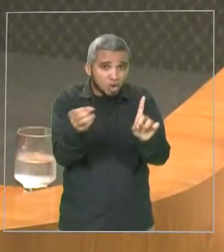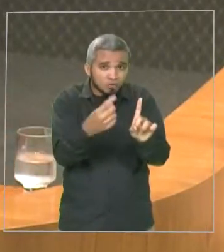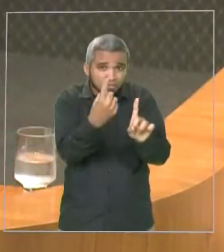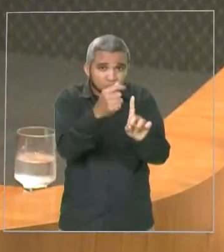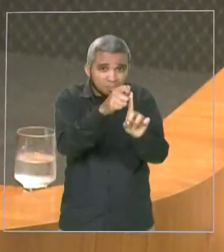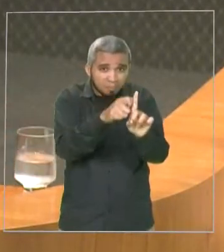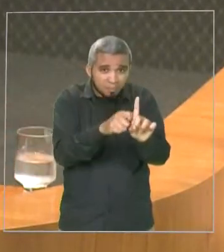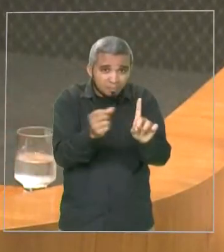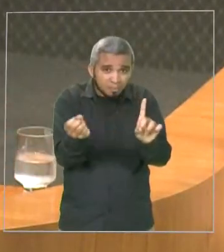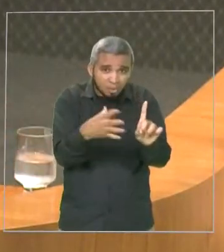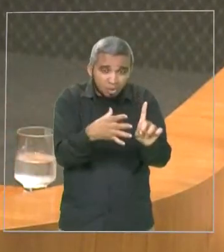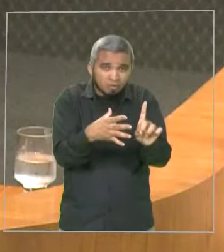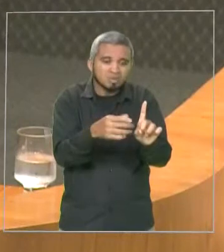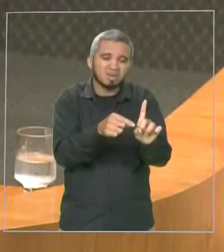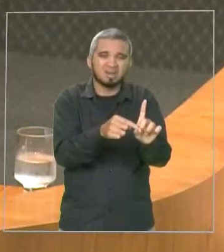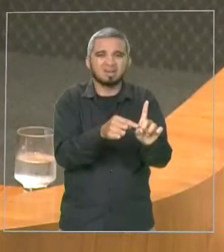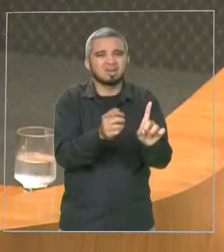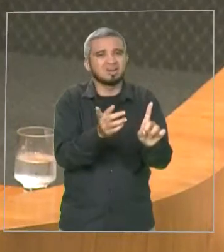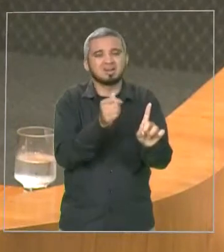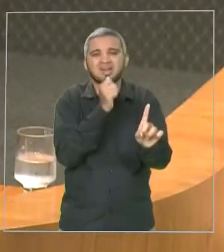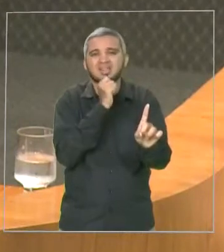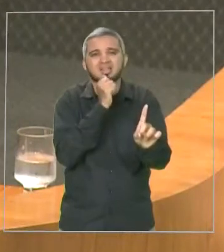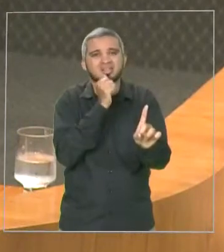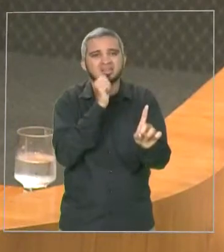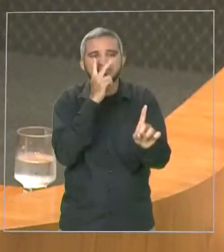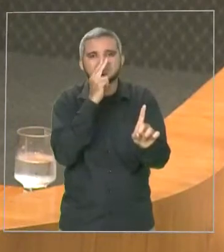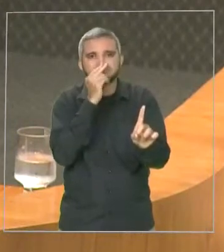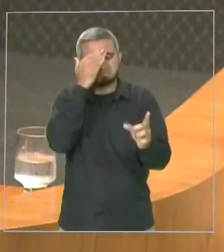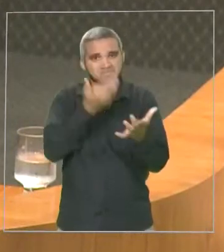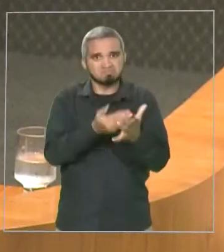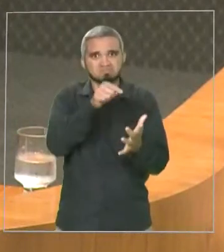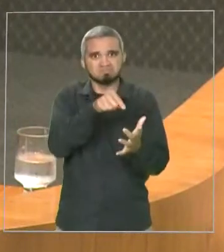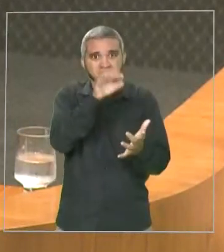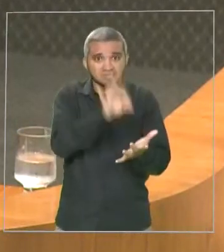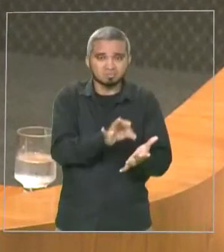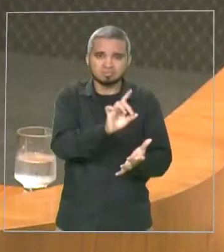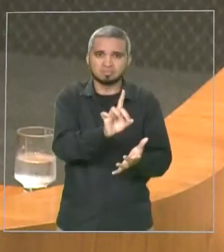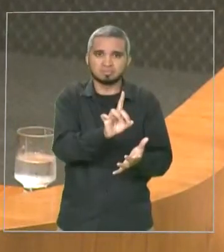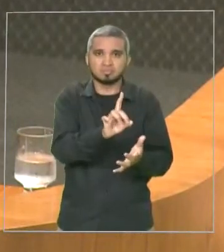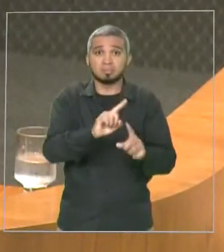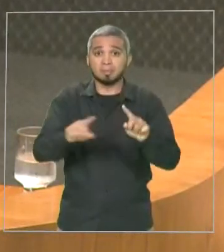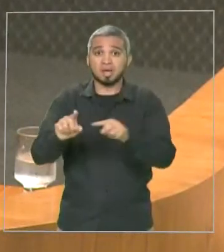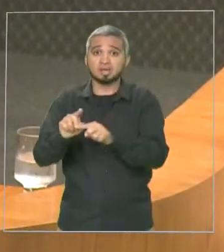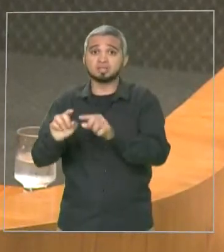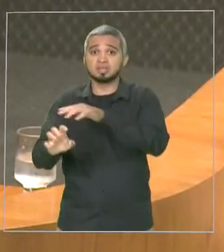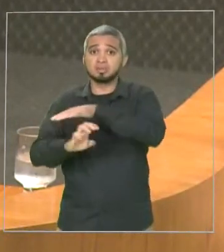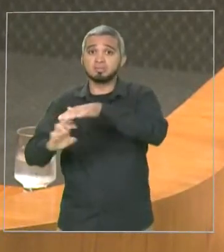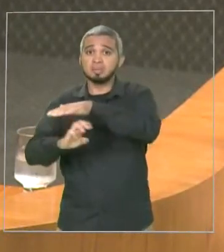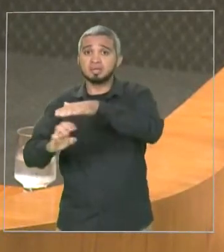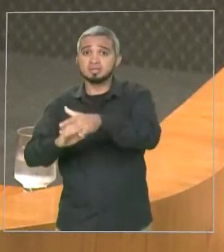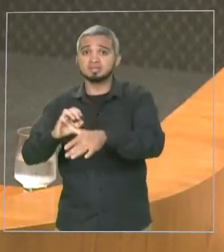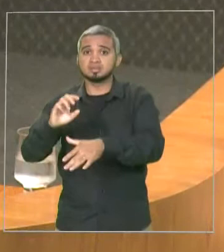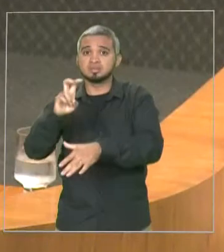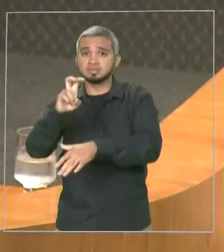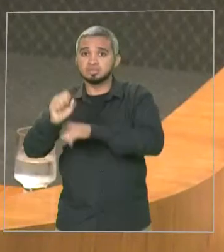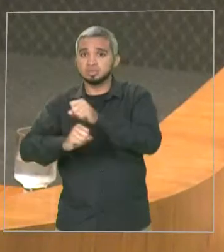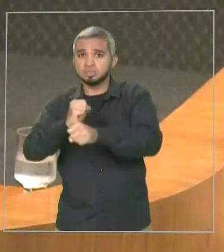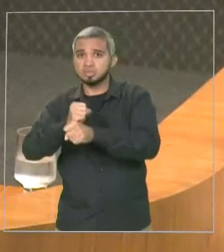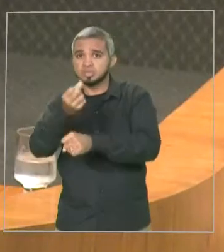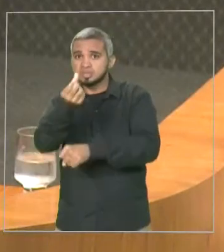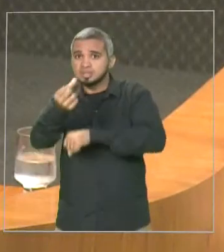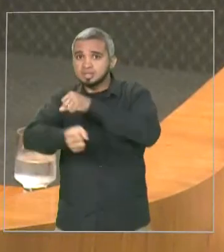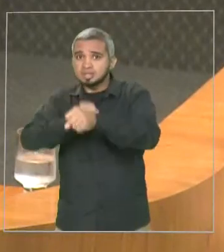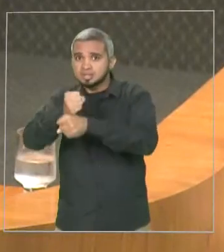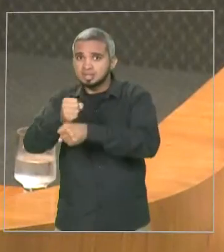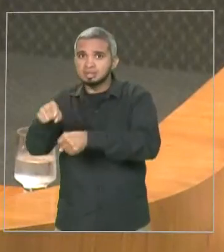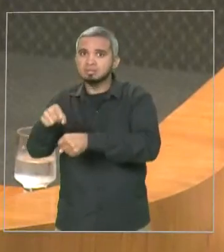é comum que empresas, eu não conheço o dono, não sei quem é, não sei onde fica, não tenho o menor contato, mas imagino